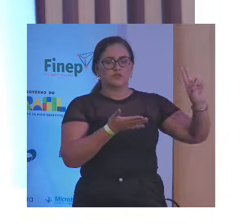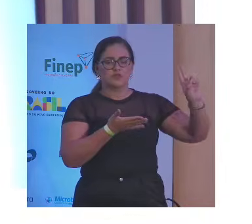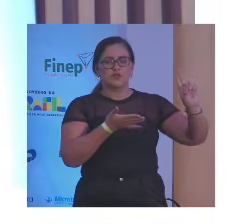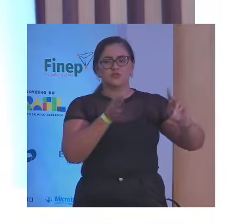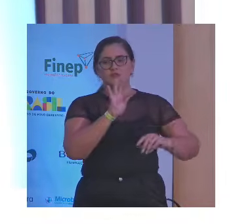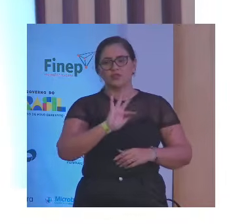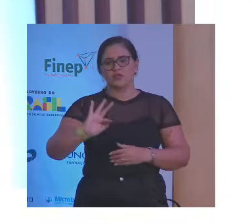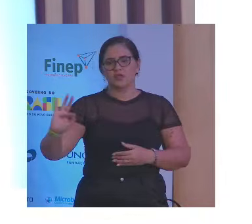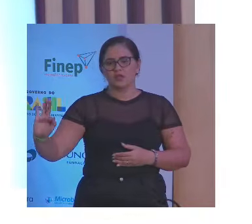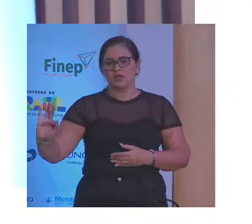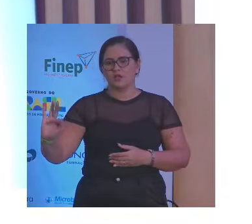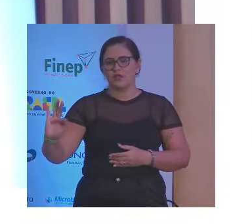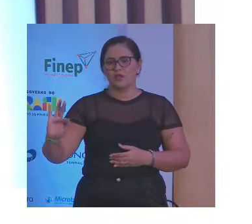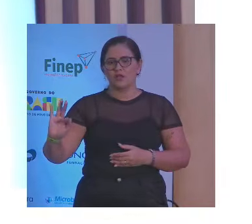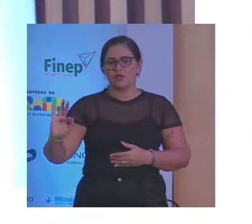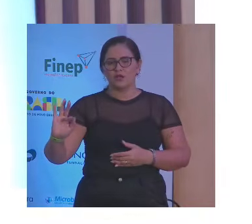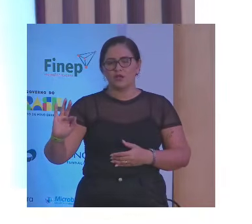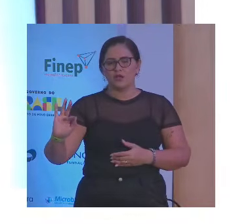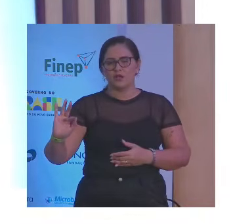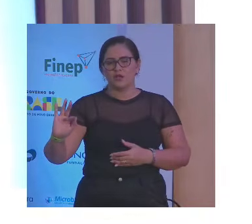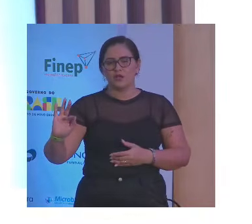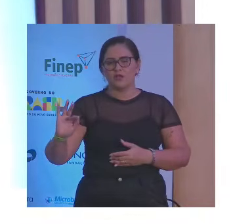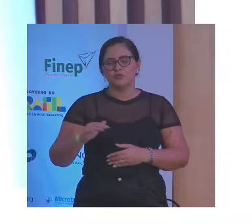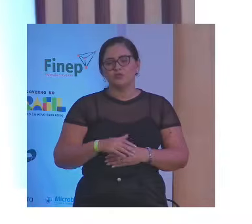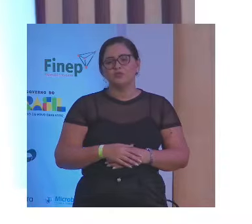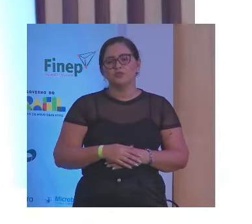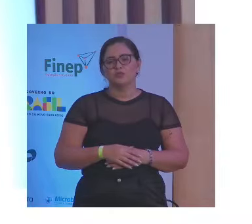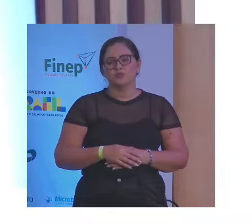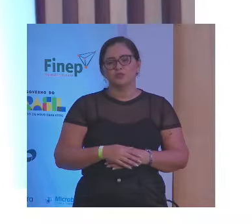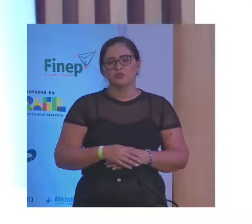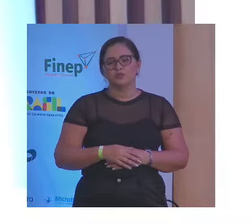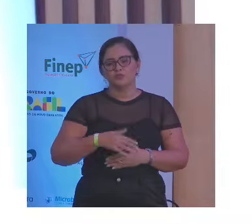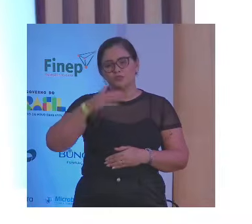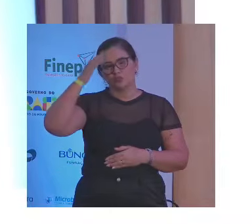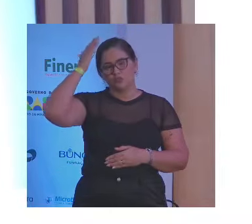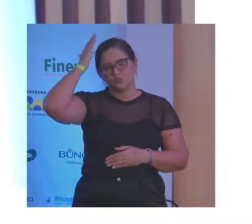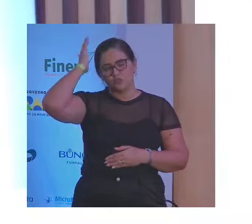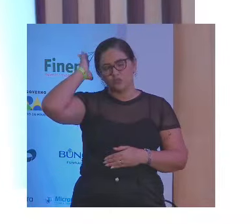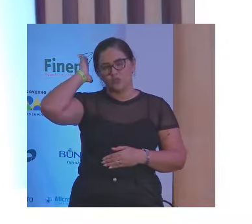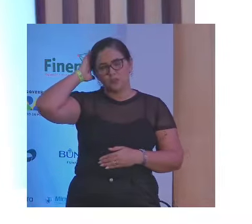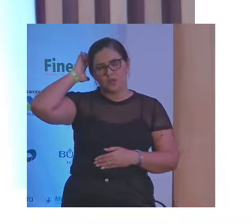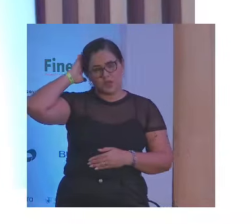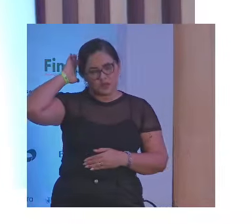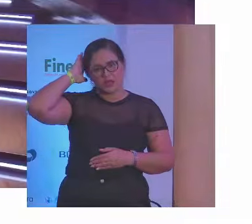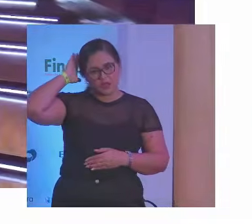Federal do Pará, o professor Bjorn Kierv,